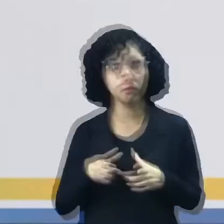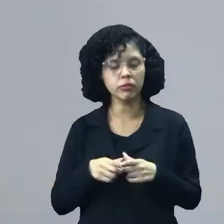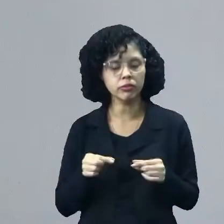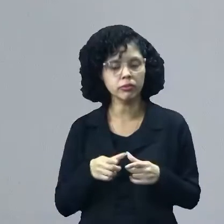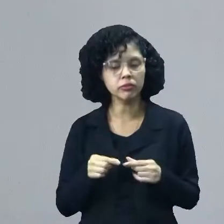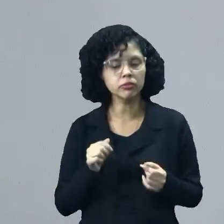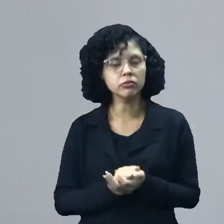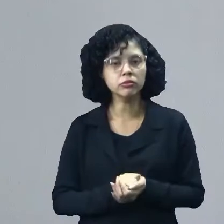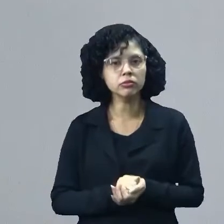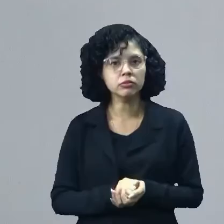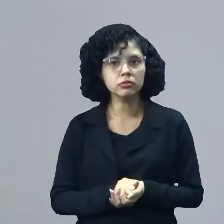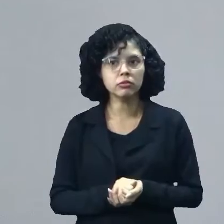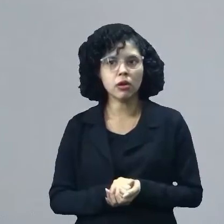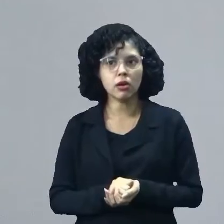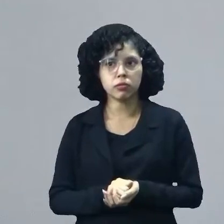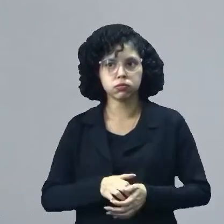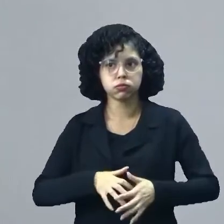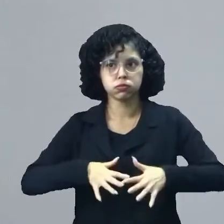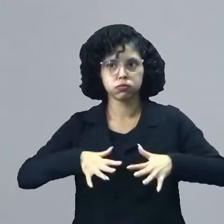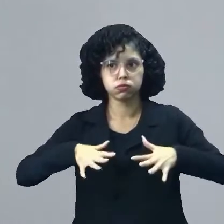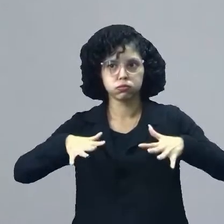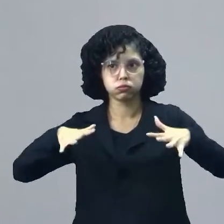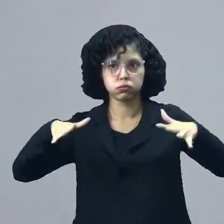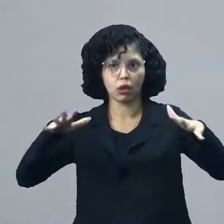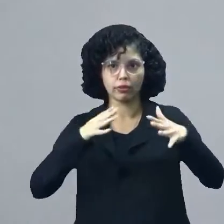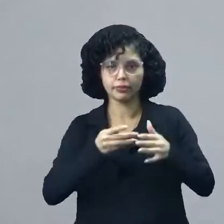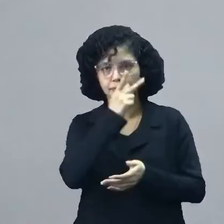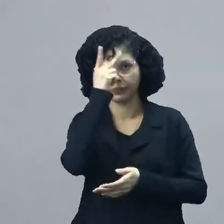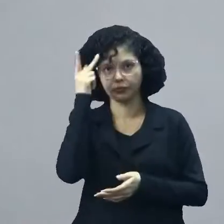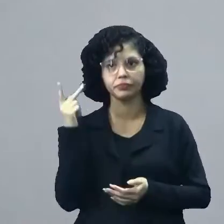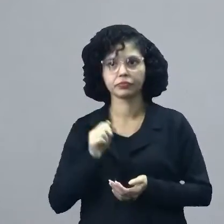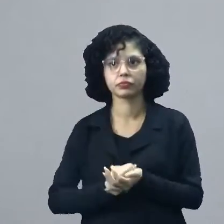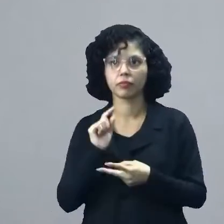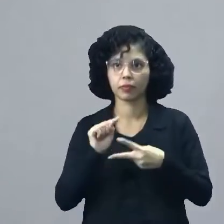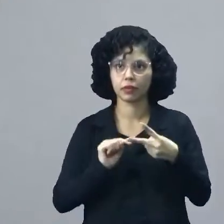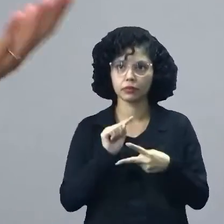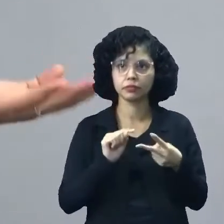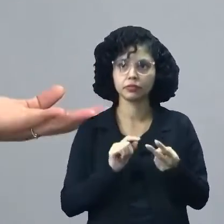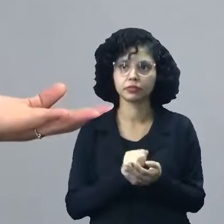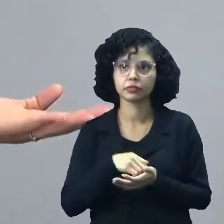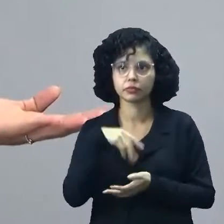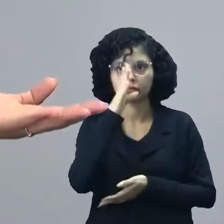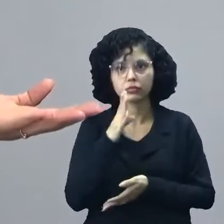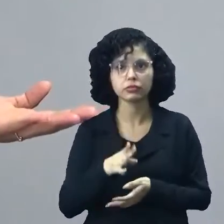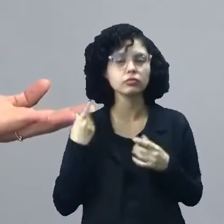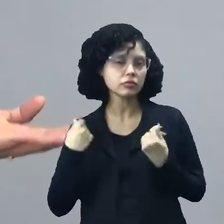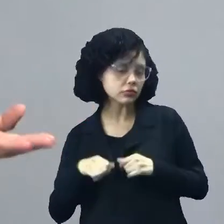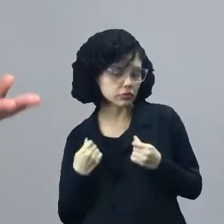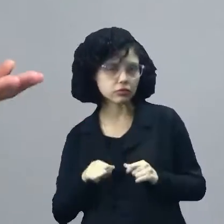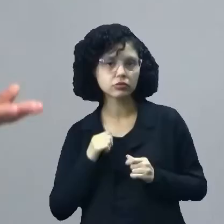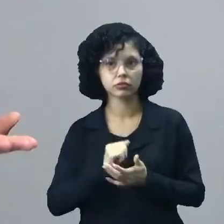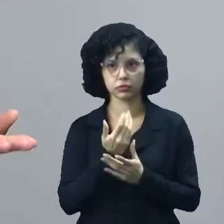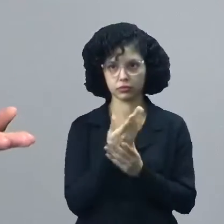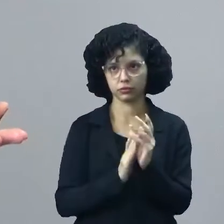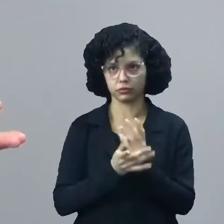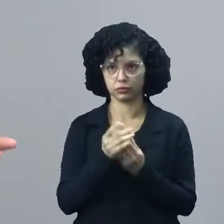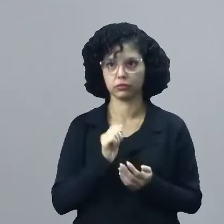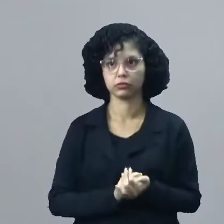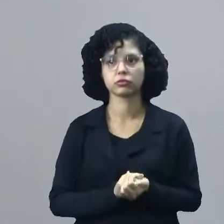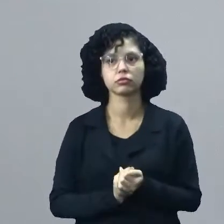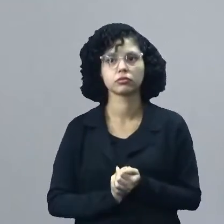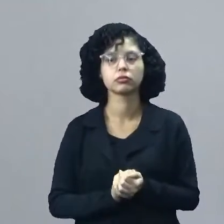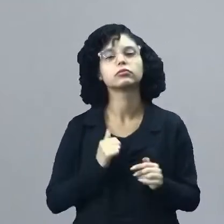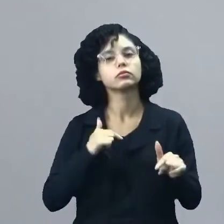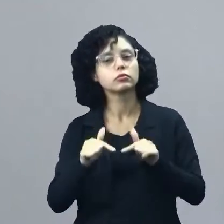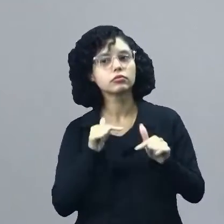país superpopuloso, né? Então, por que teve esse interesse dos dois lados? O Brasil estava precisando de mão de obra, né,